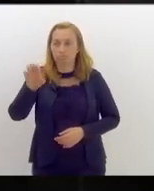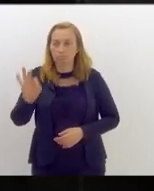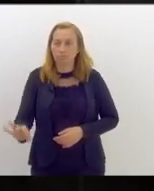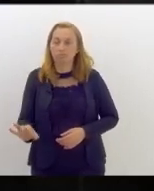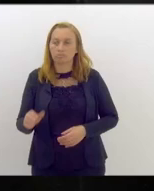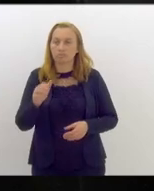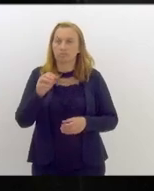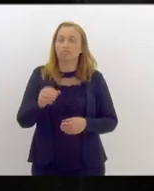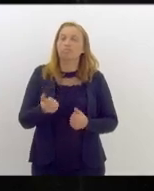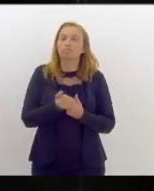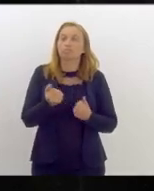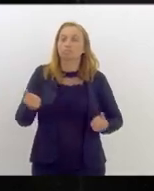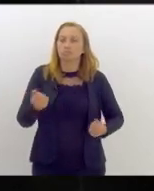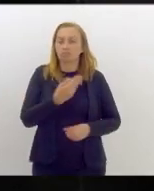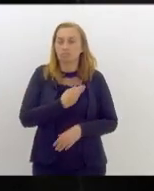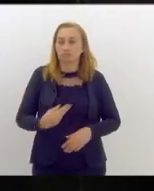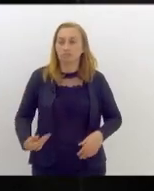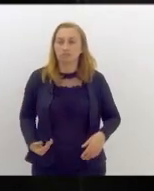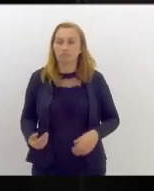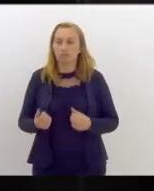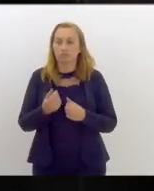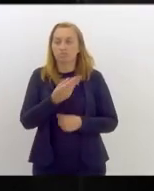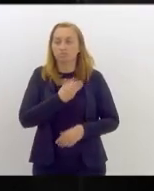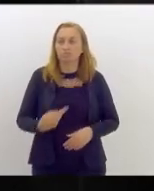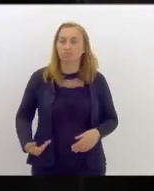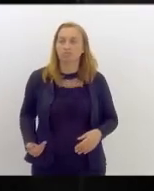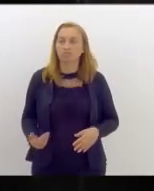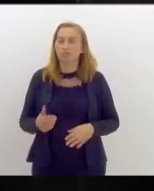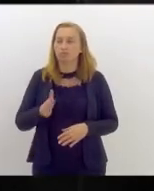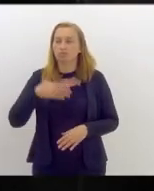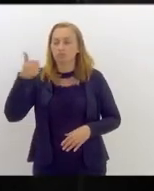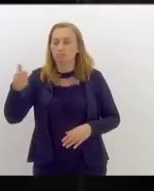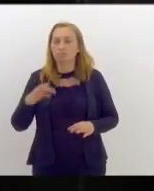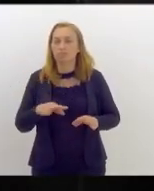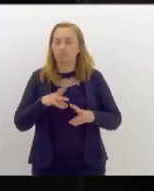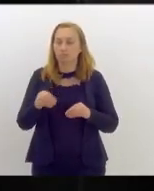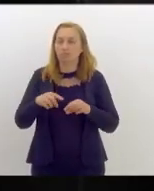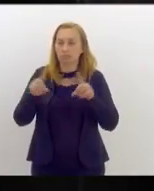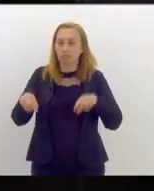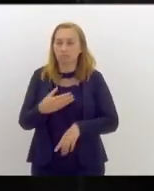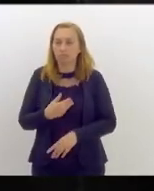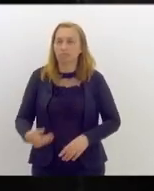secretário e vicerador não são melhores que os servidores como todos é isso